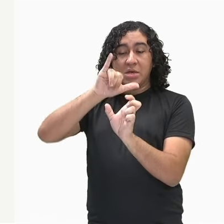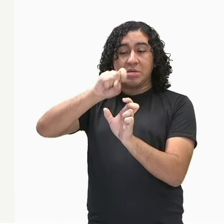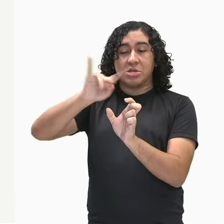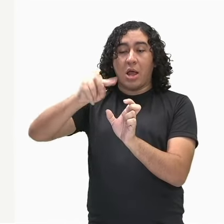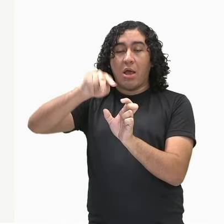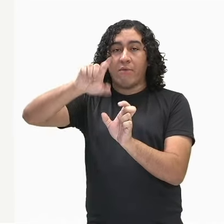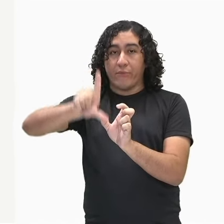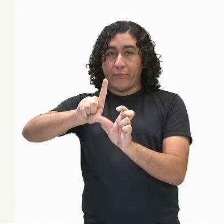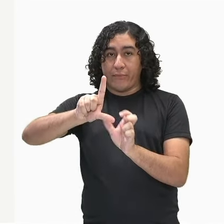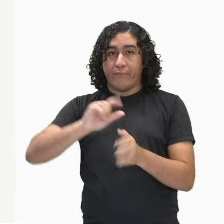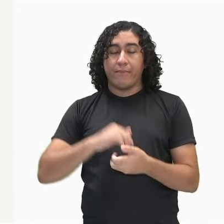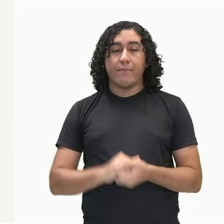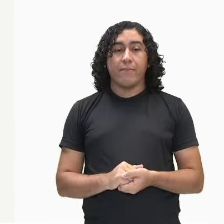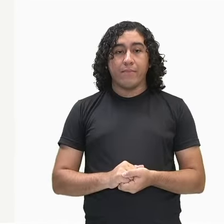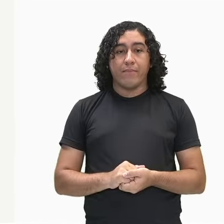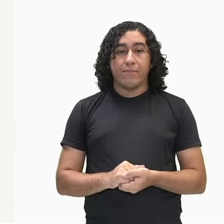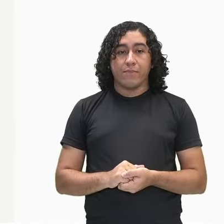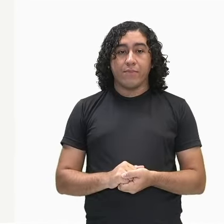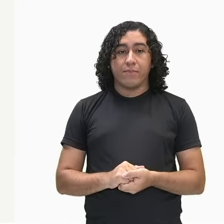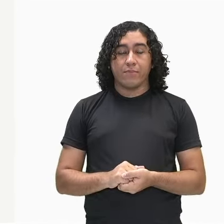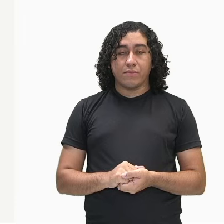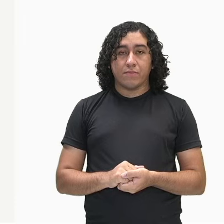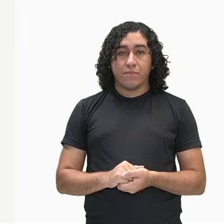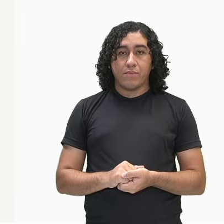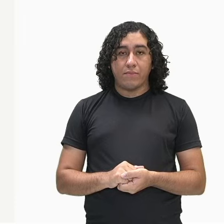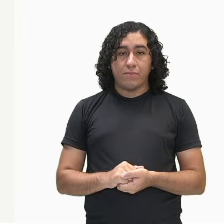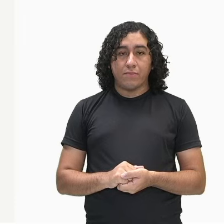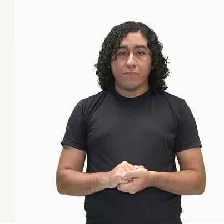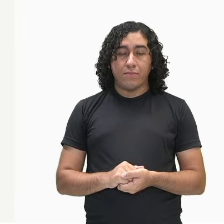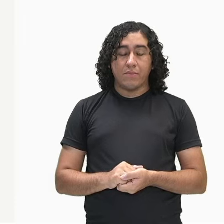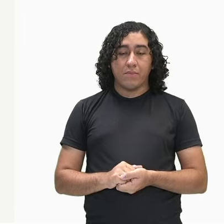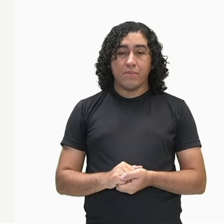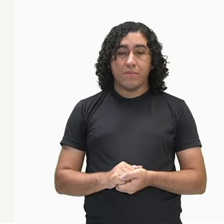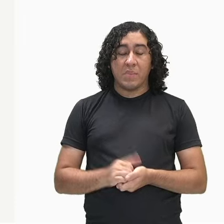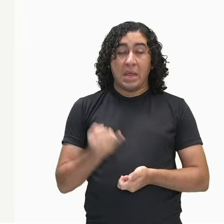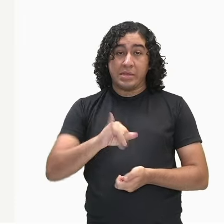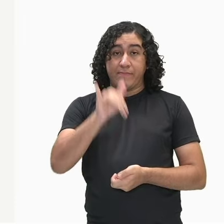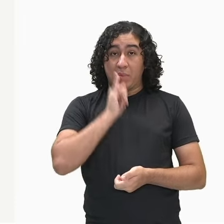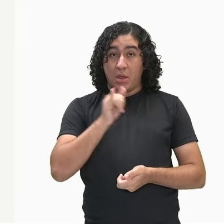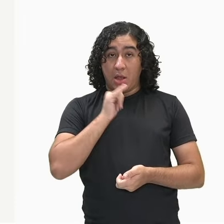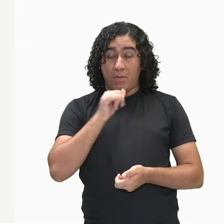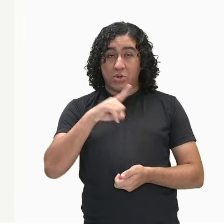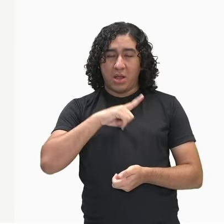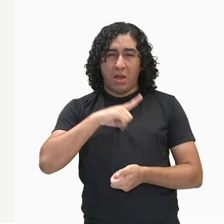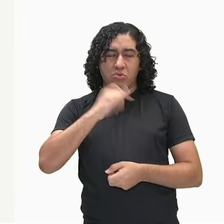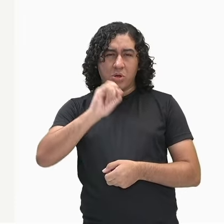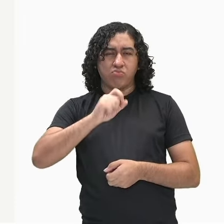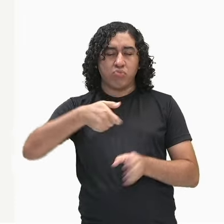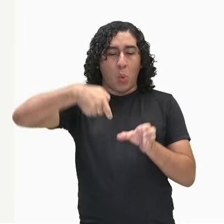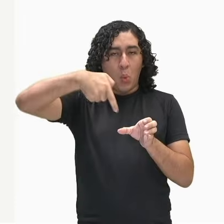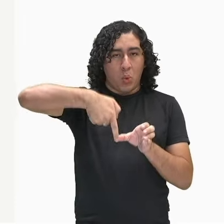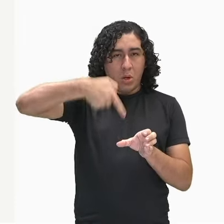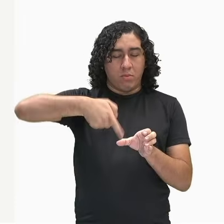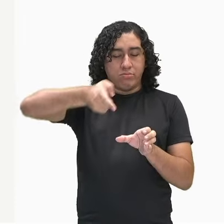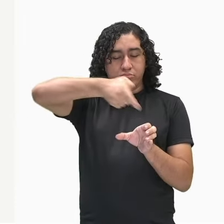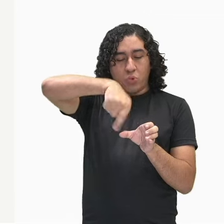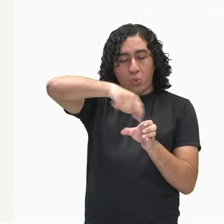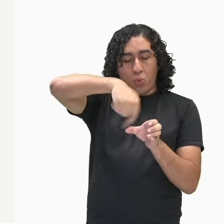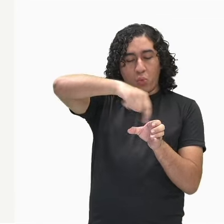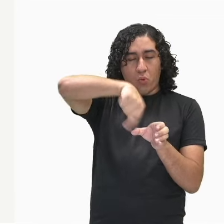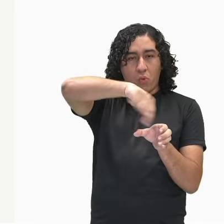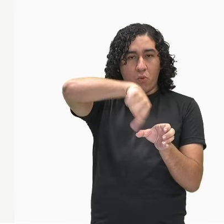instável. A não ser que eu vá com uma colher, tá? Imagina que isso é uma colher,